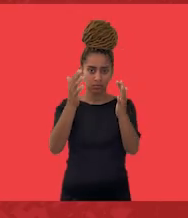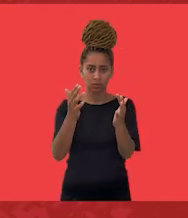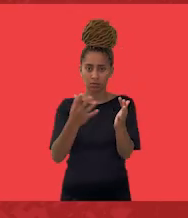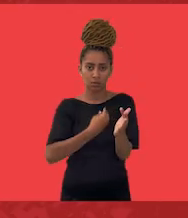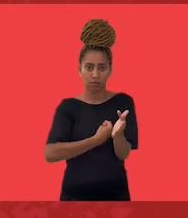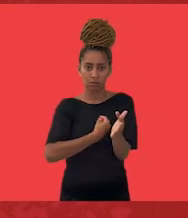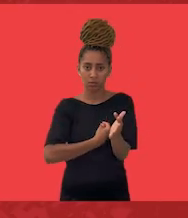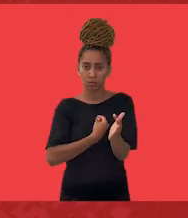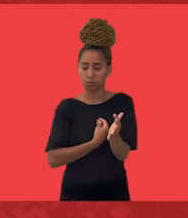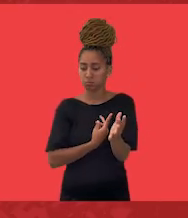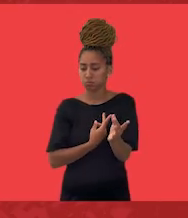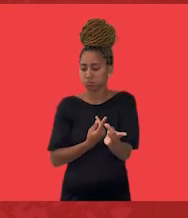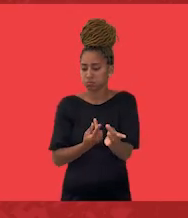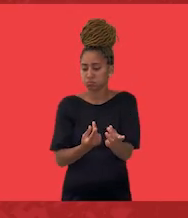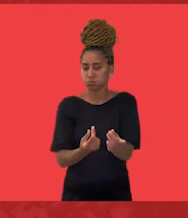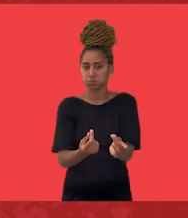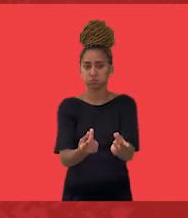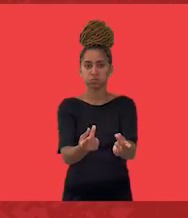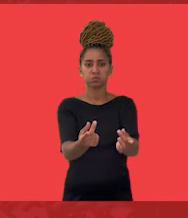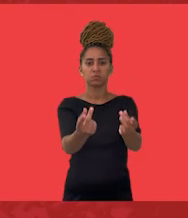refletindo sua pupila imóvel.